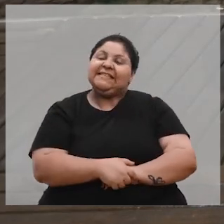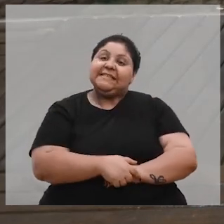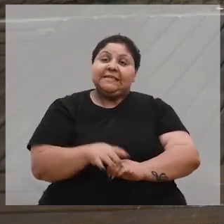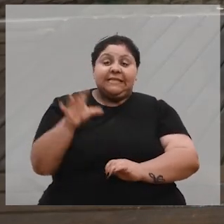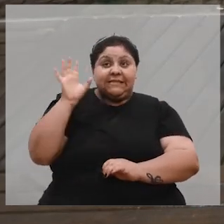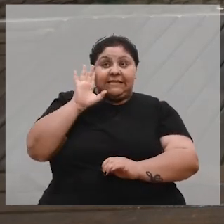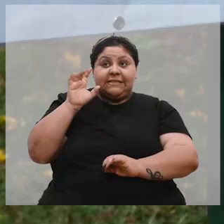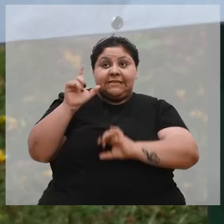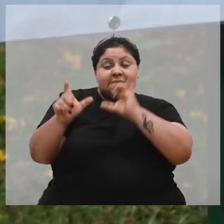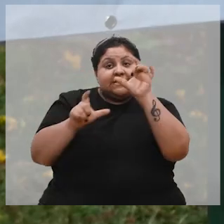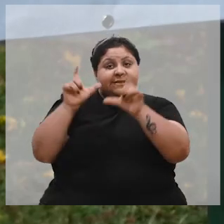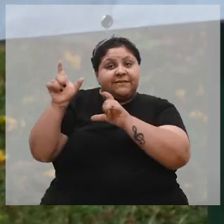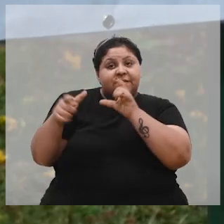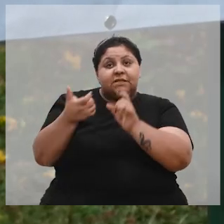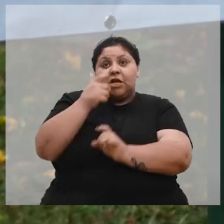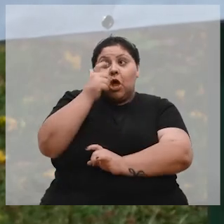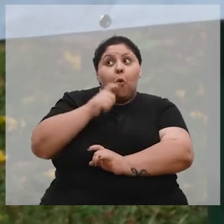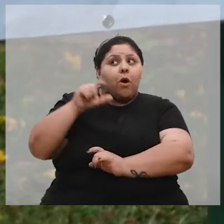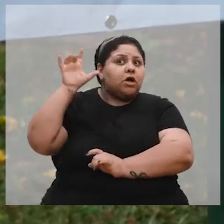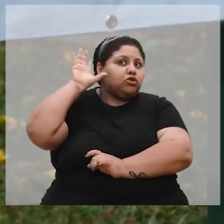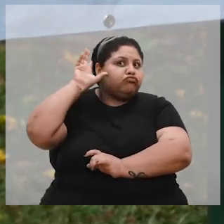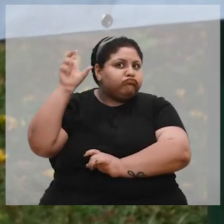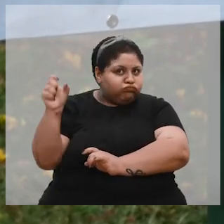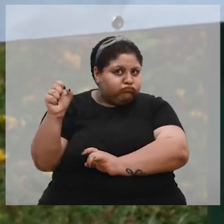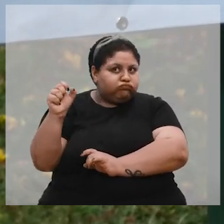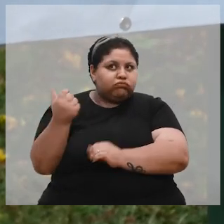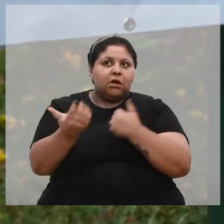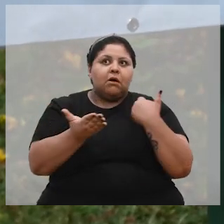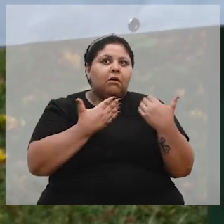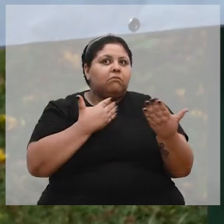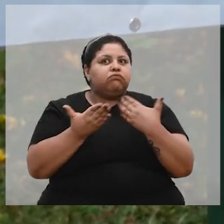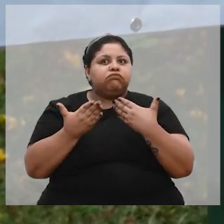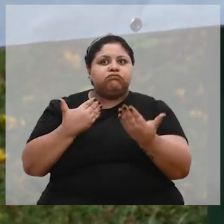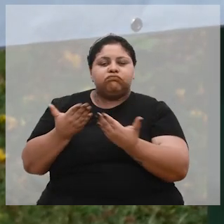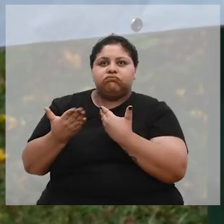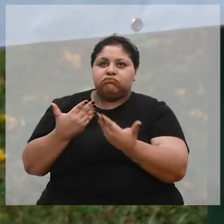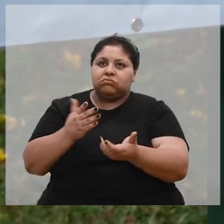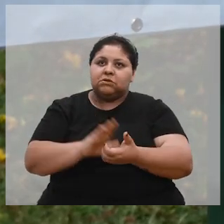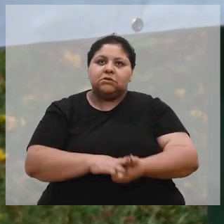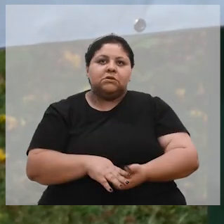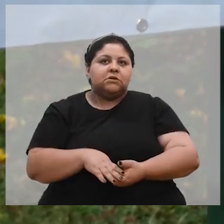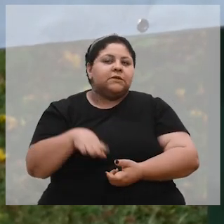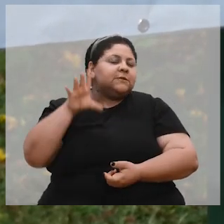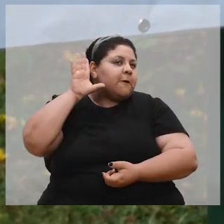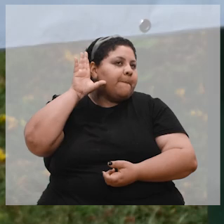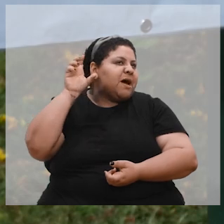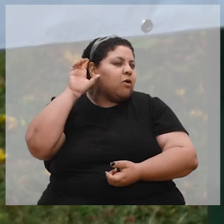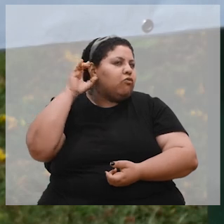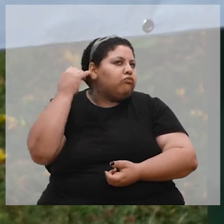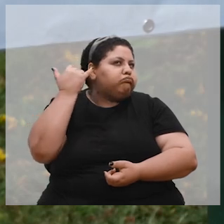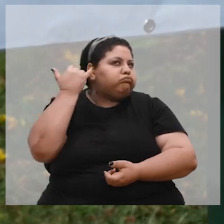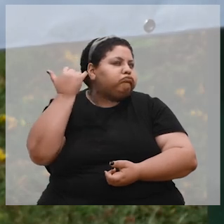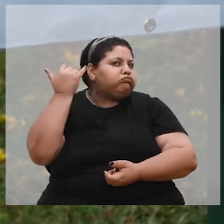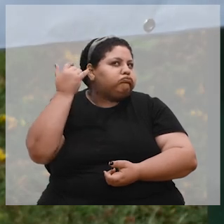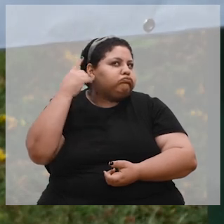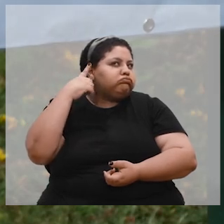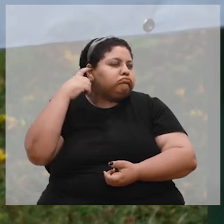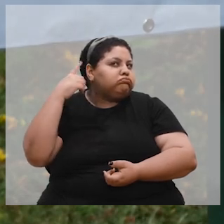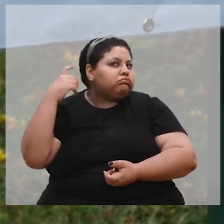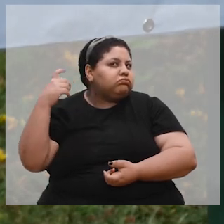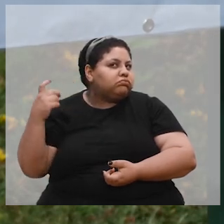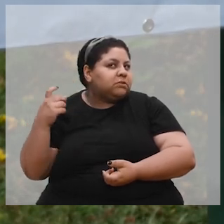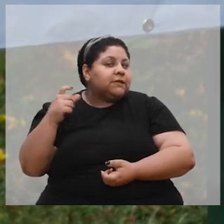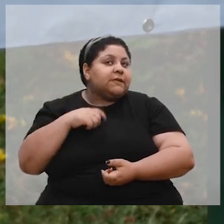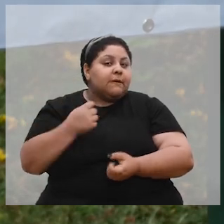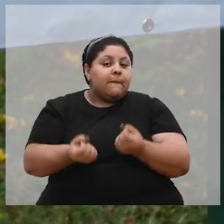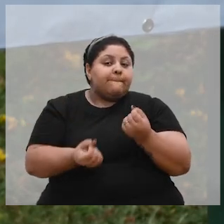aproveitar a feira. É legal que as pessoas devem estar escutando ao longo do nosso bate-papo esse barulho de fundo, e nós temos ali